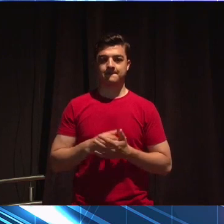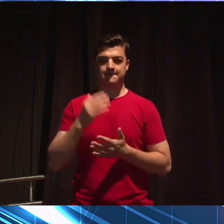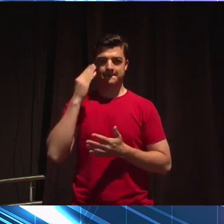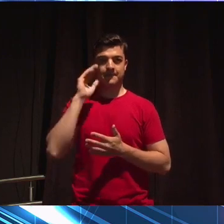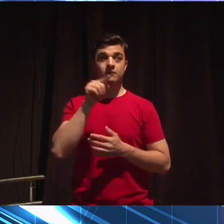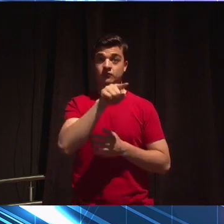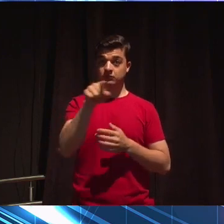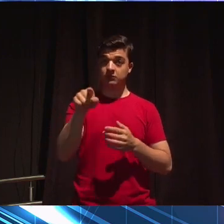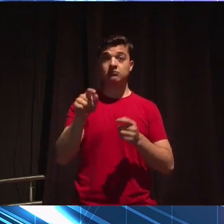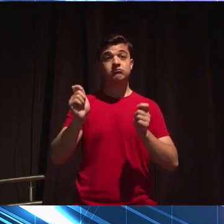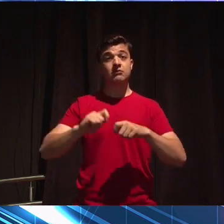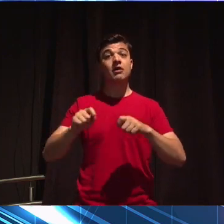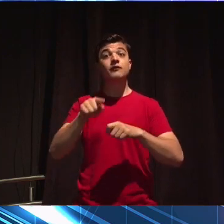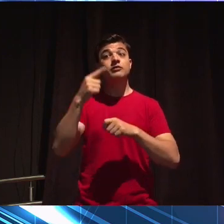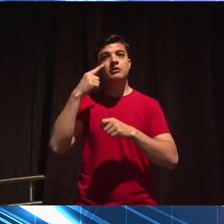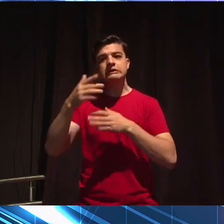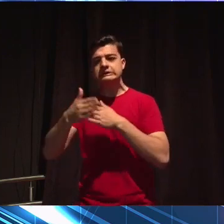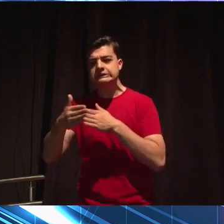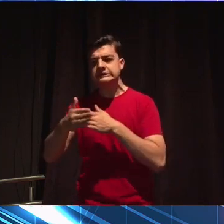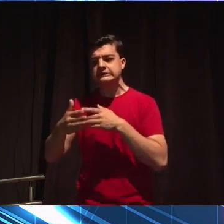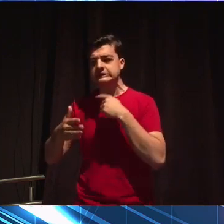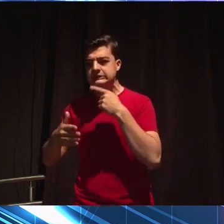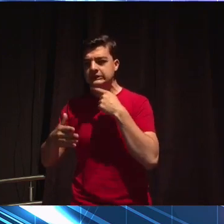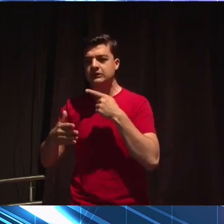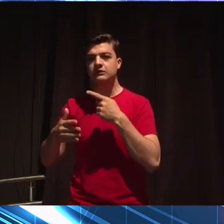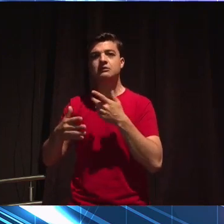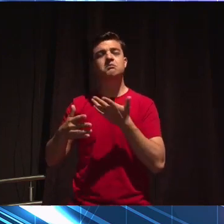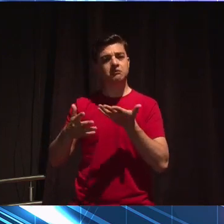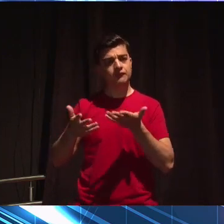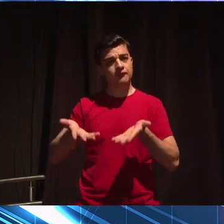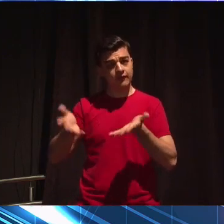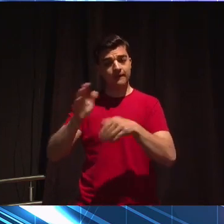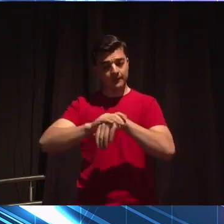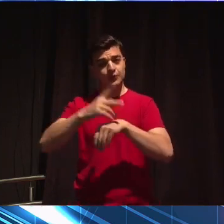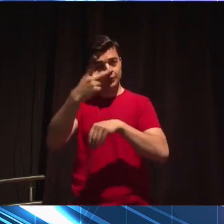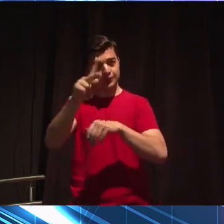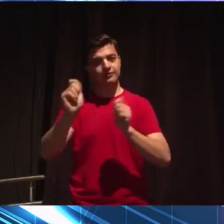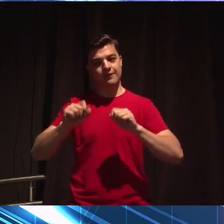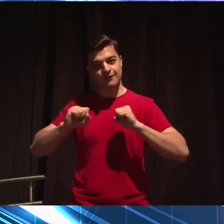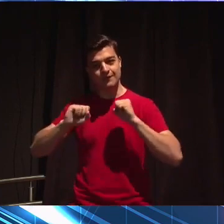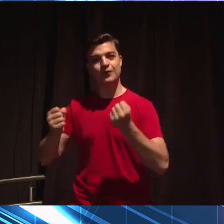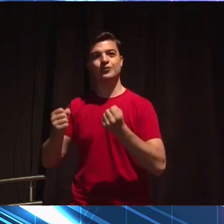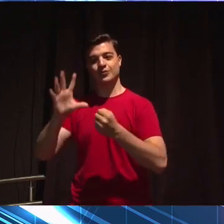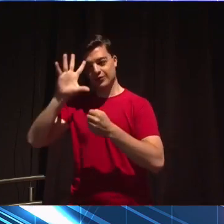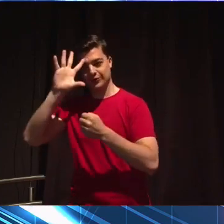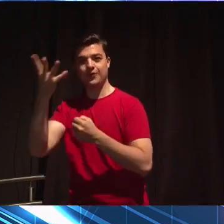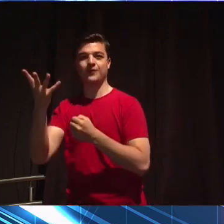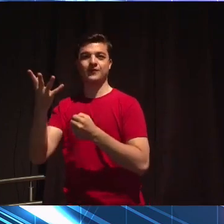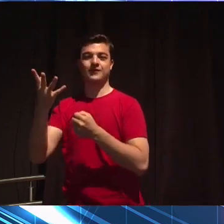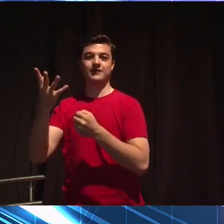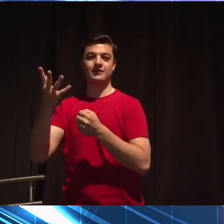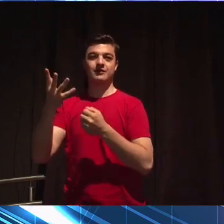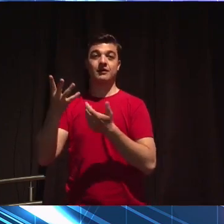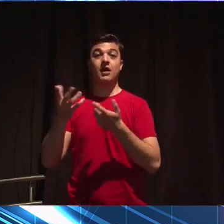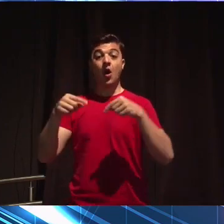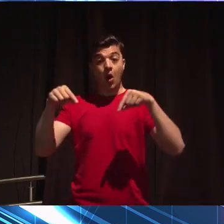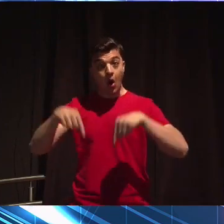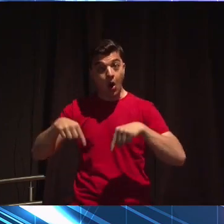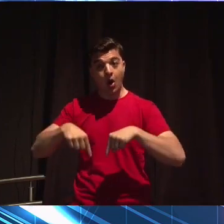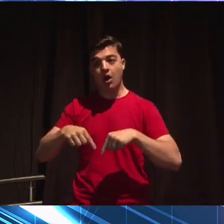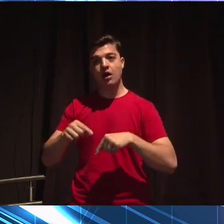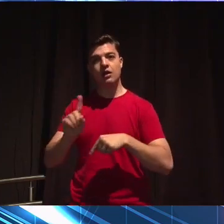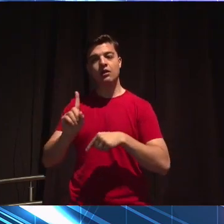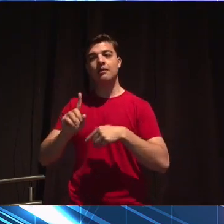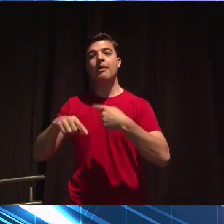não for você, quem? Se não for agora, quando? Né? Esse é um ponto importante. Mas a provocação que eu queria fazer para vocês, todo mundo já ouviu falar